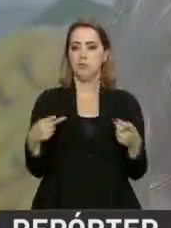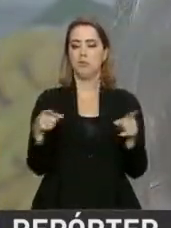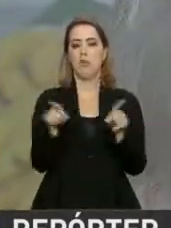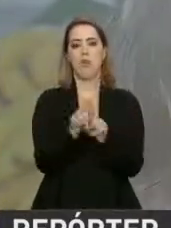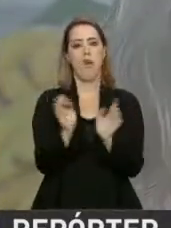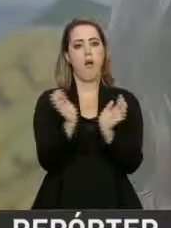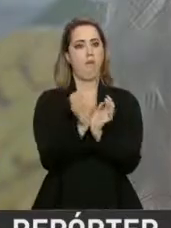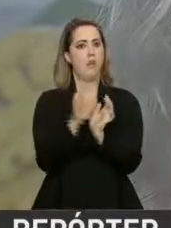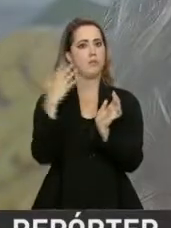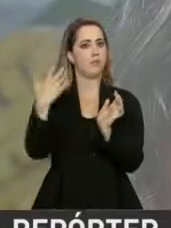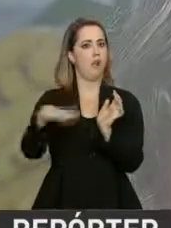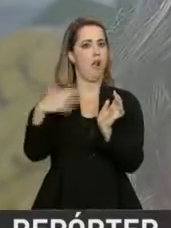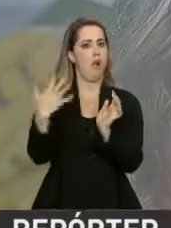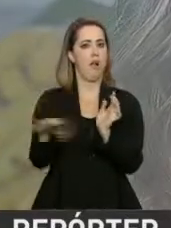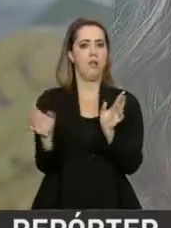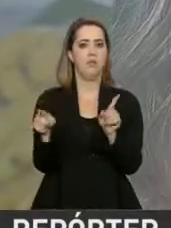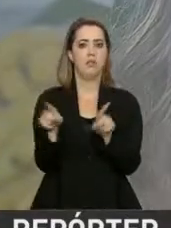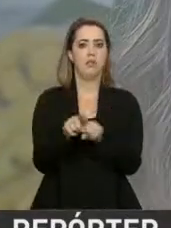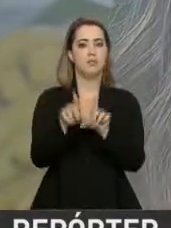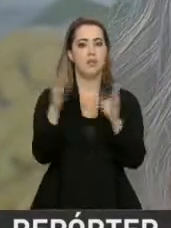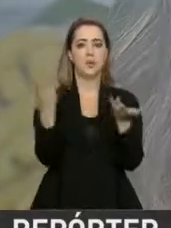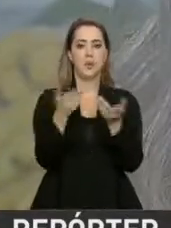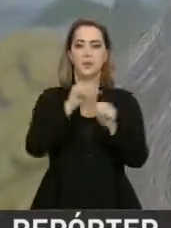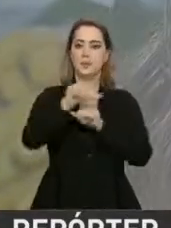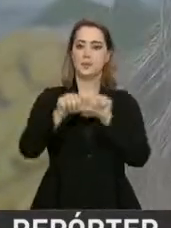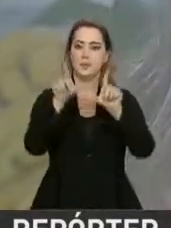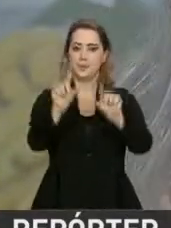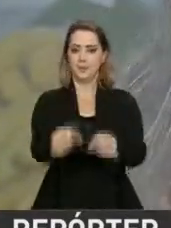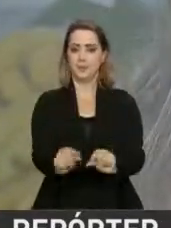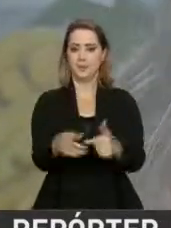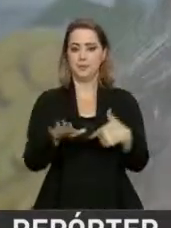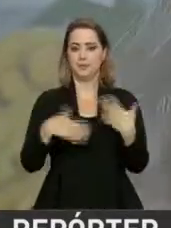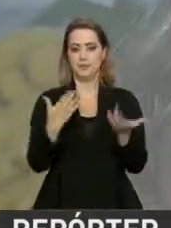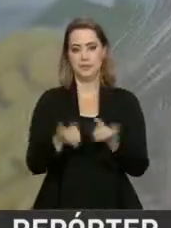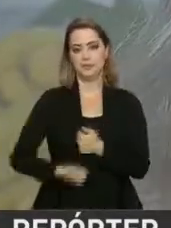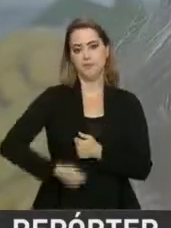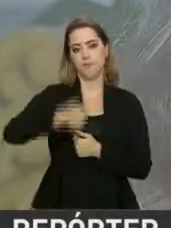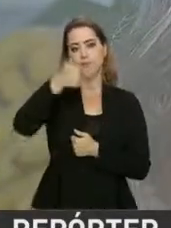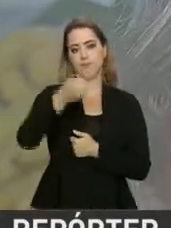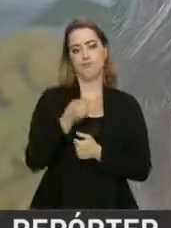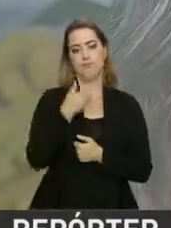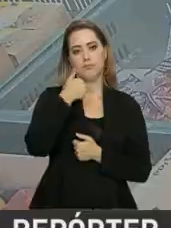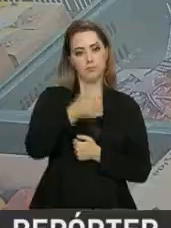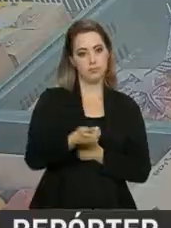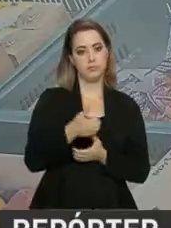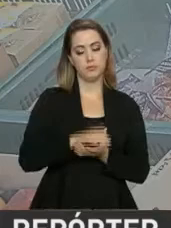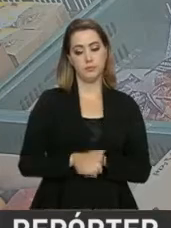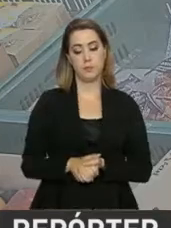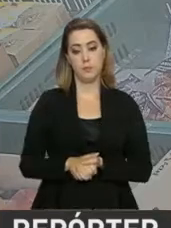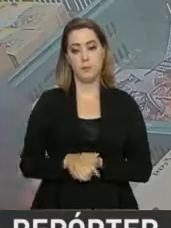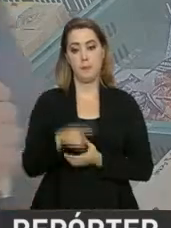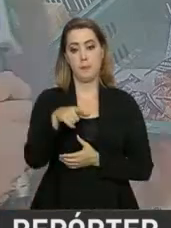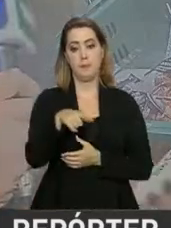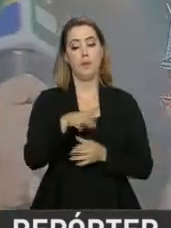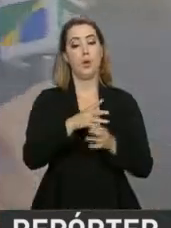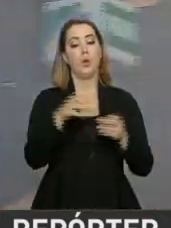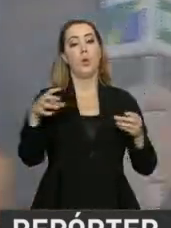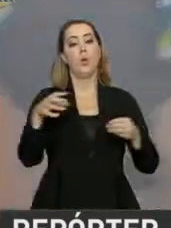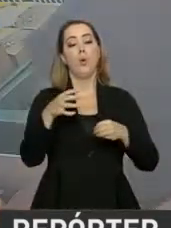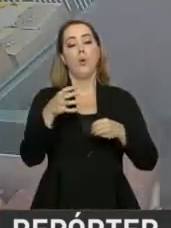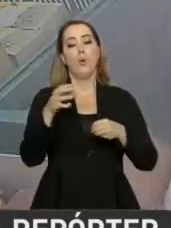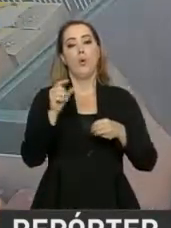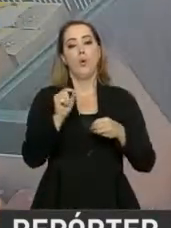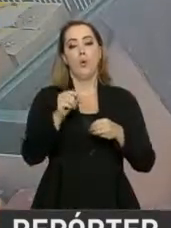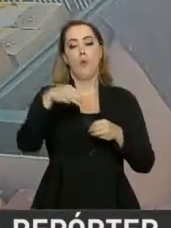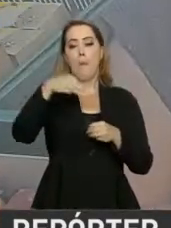uma aposta muito clara o faturamento caiu de preço então melhora bastante pessoal da gente né o preço do mamão papaya que vinha subindo